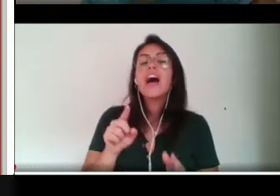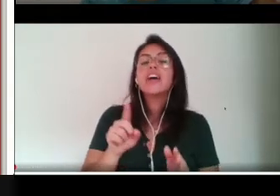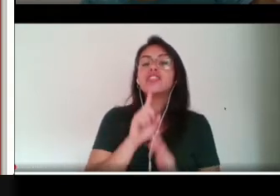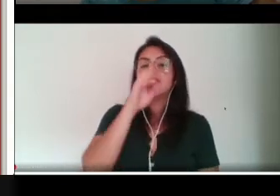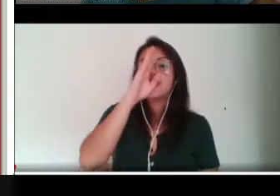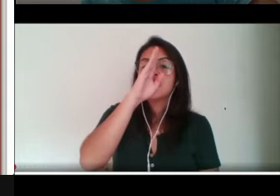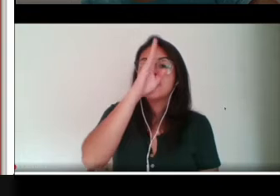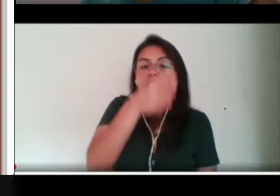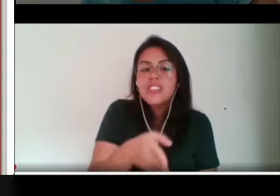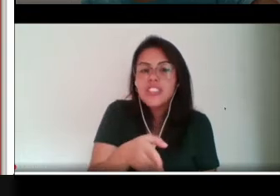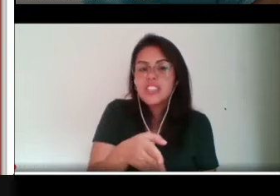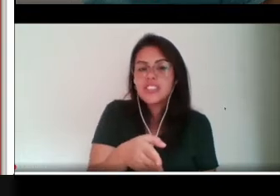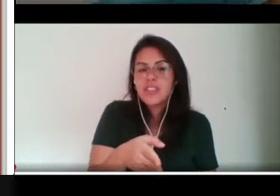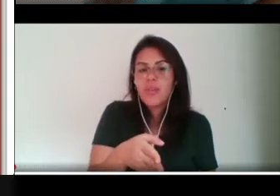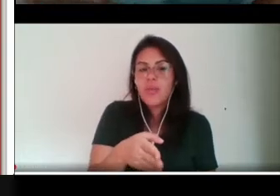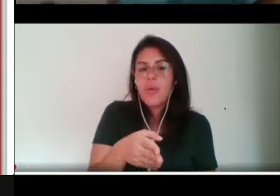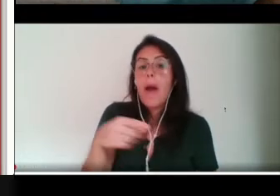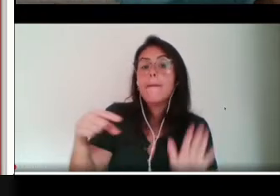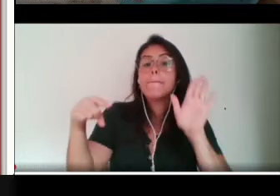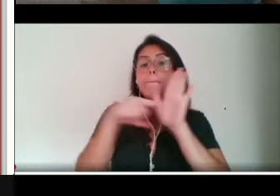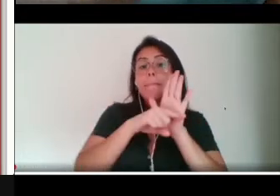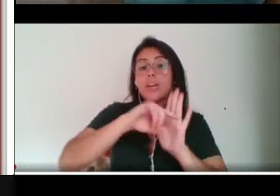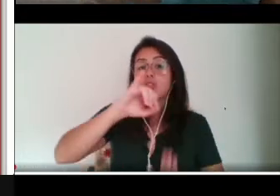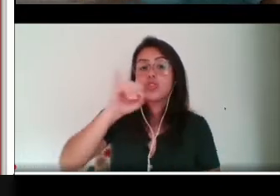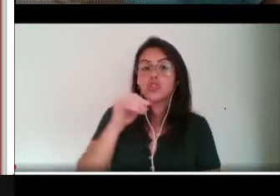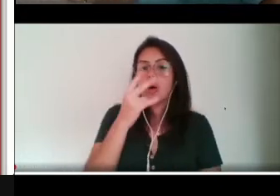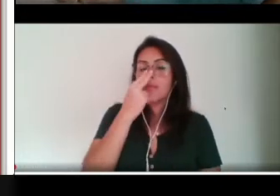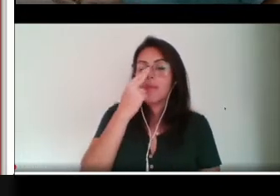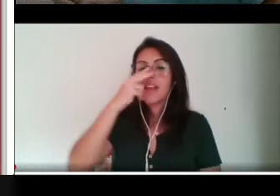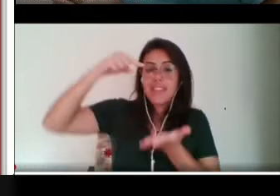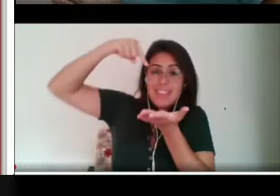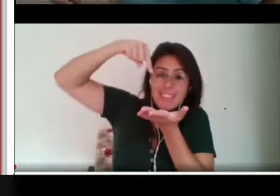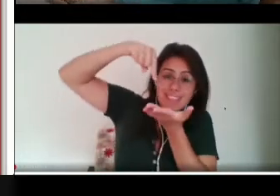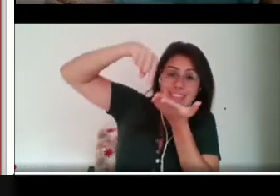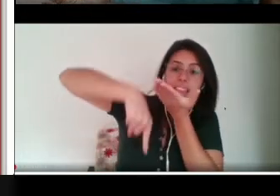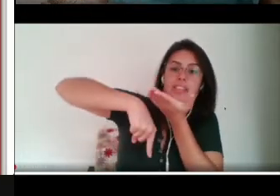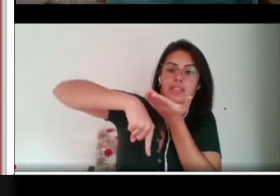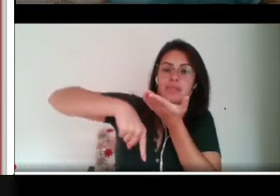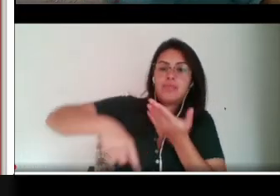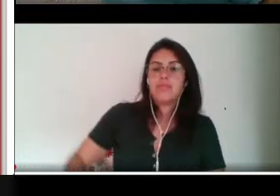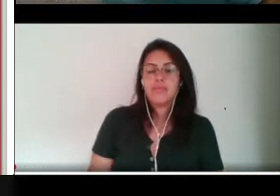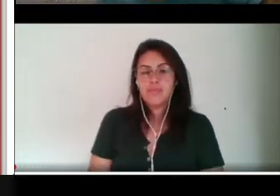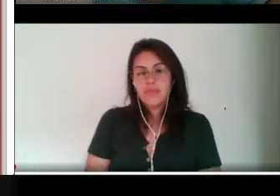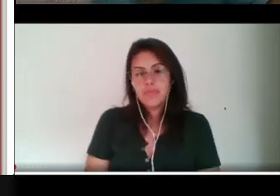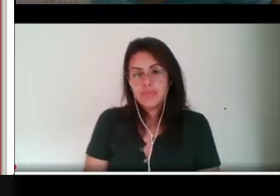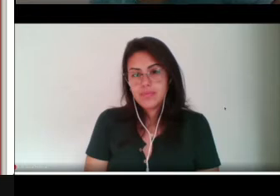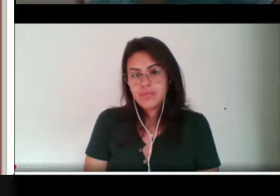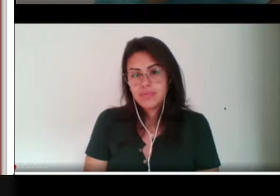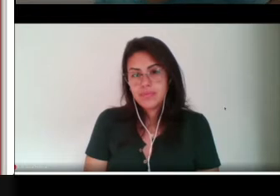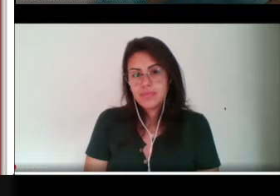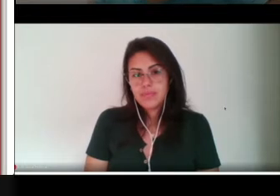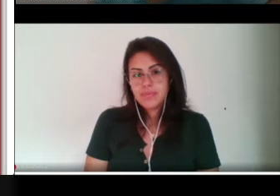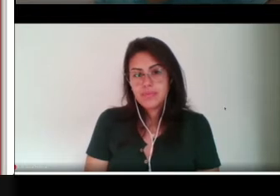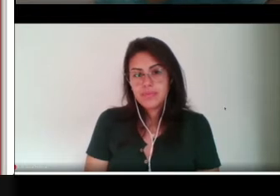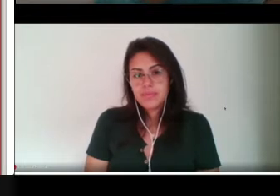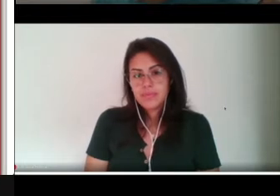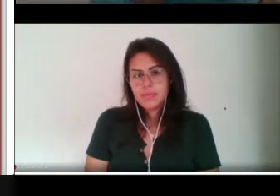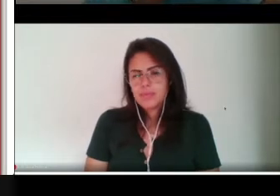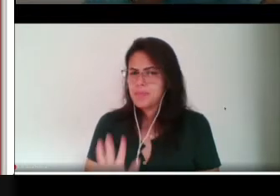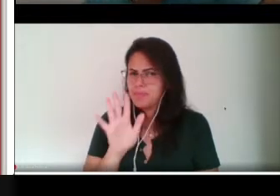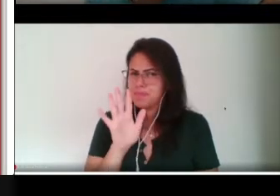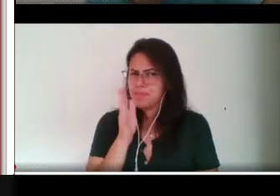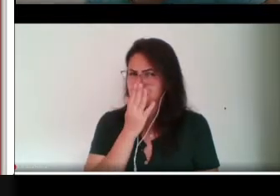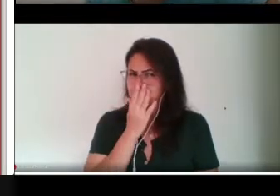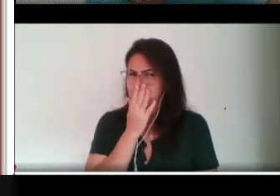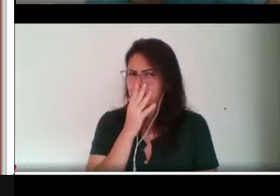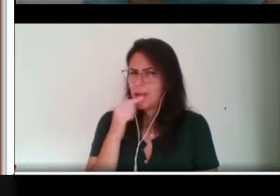ó, para dentro da página. Então, eu pego o I, não, do jeito que eu coloquei, eu fiz errado. Isso aqui